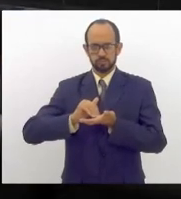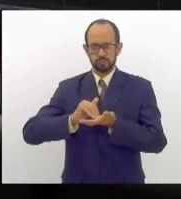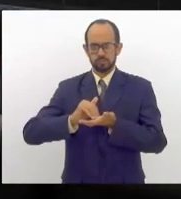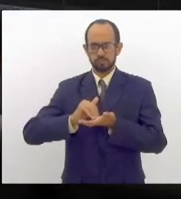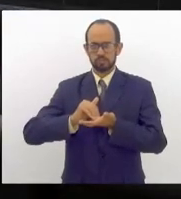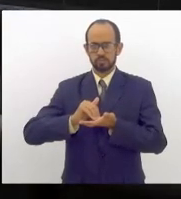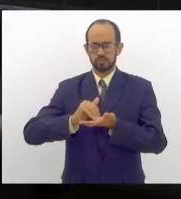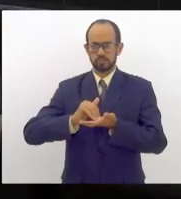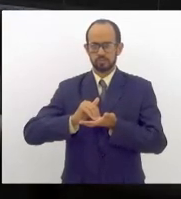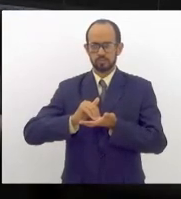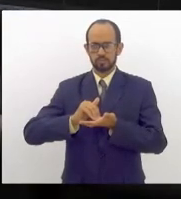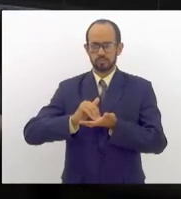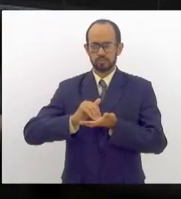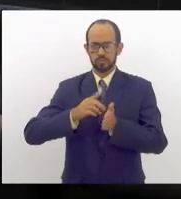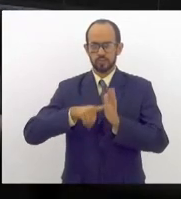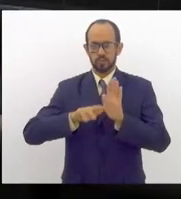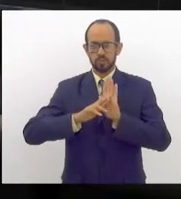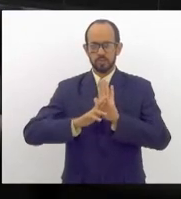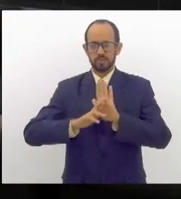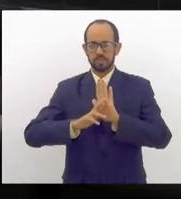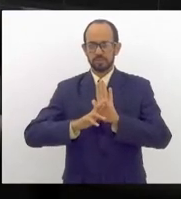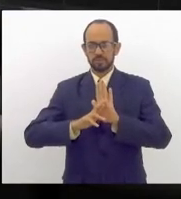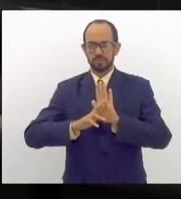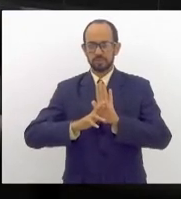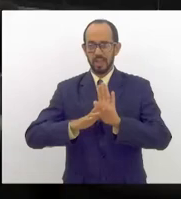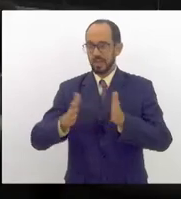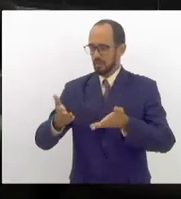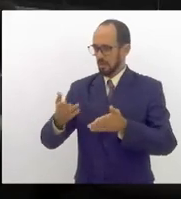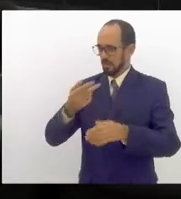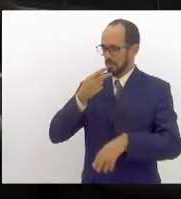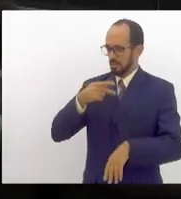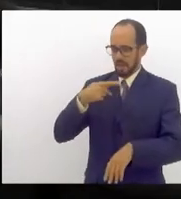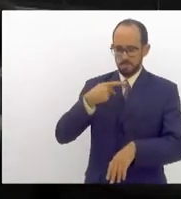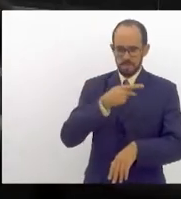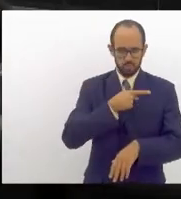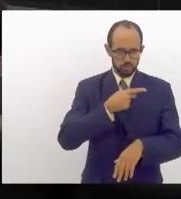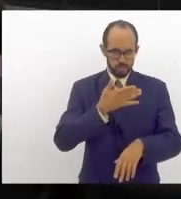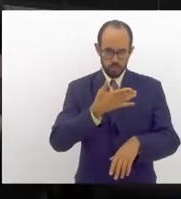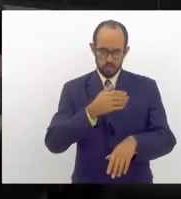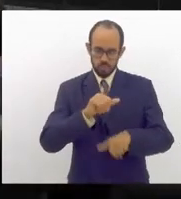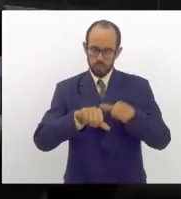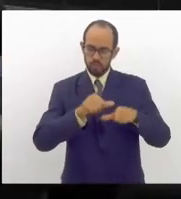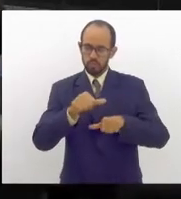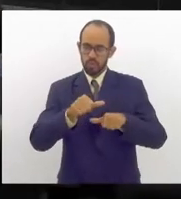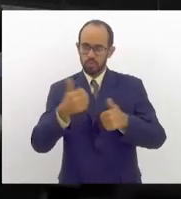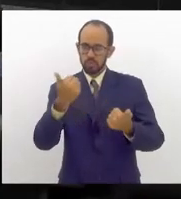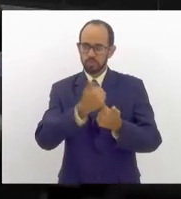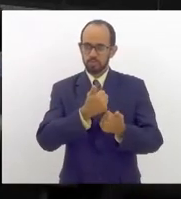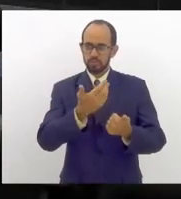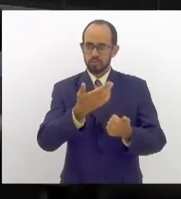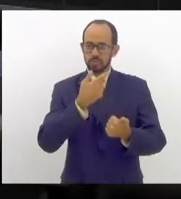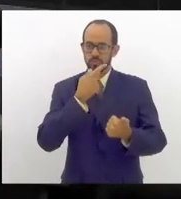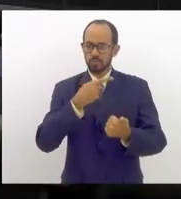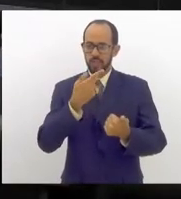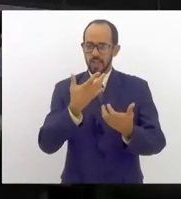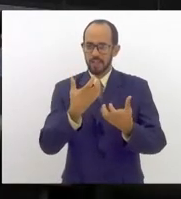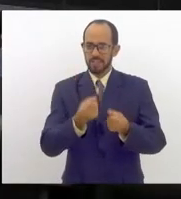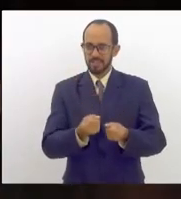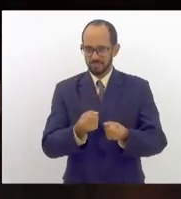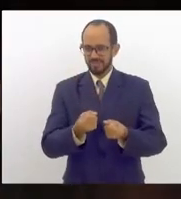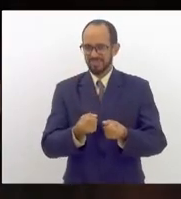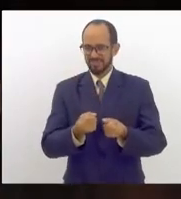representava agora vai falar pastora quando alguém troca assim coloca a gente num lugar bacana a gente fala recebo